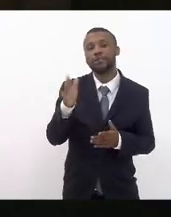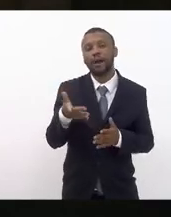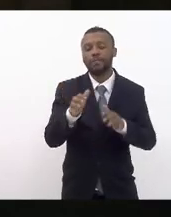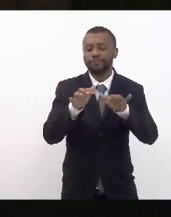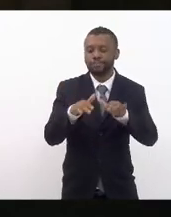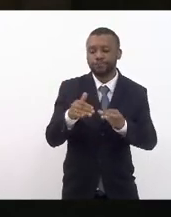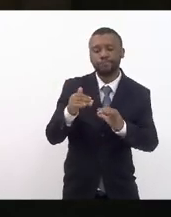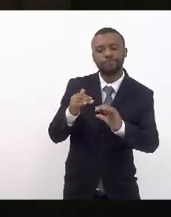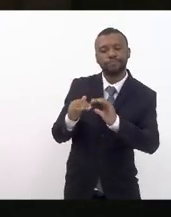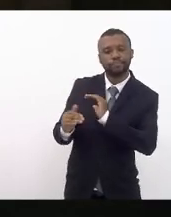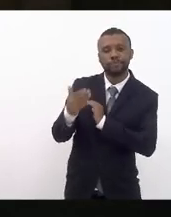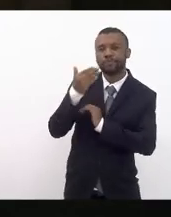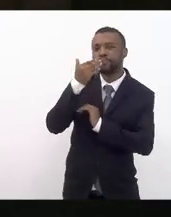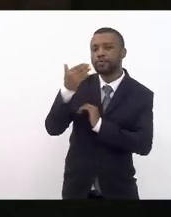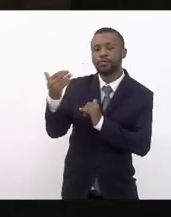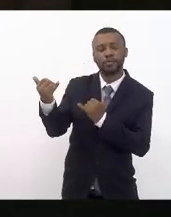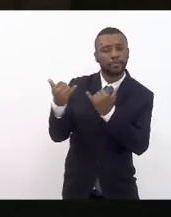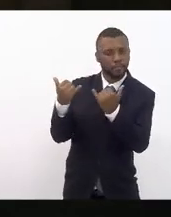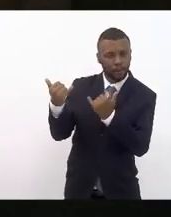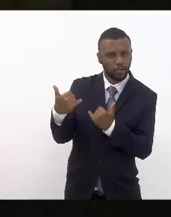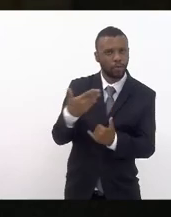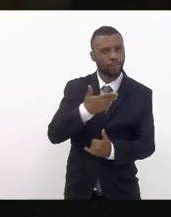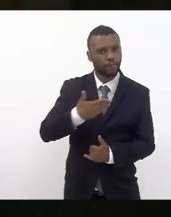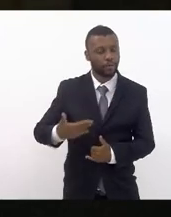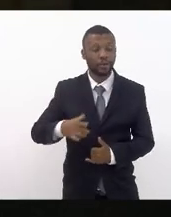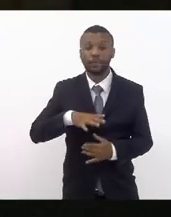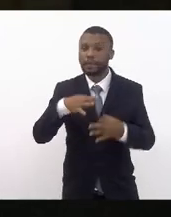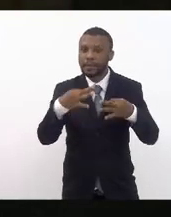também ao governador, tenho certeza que ele vai